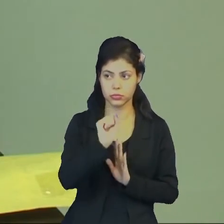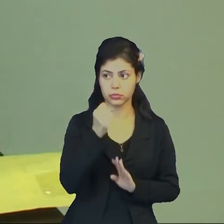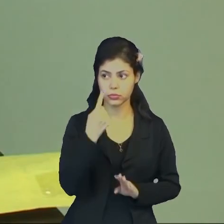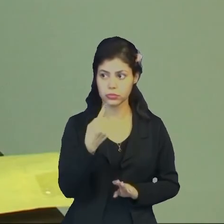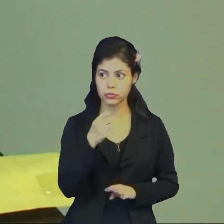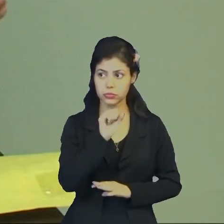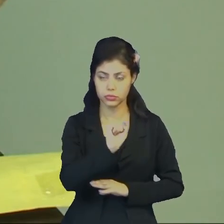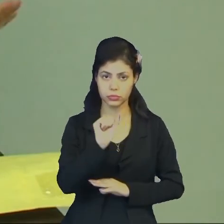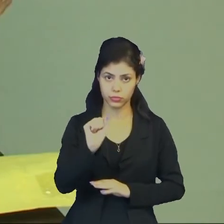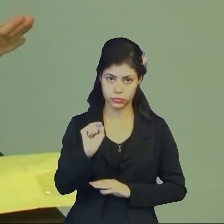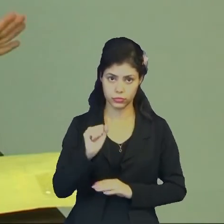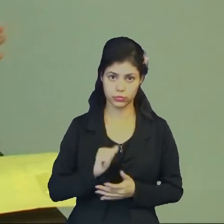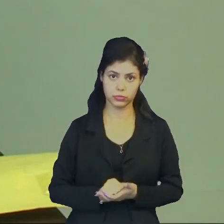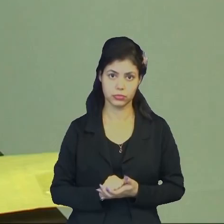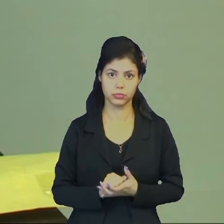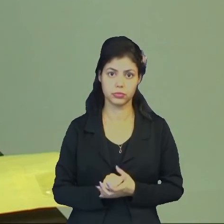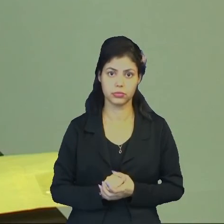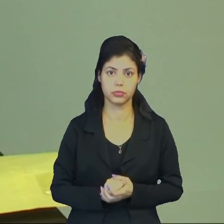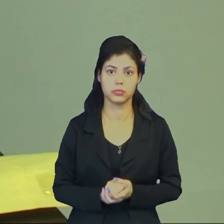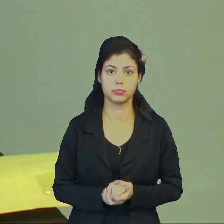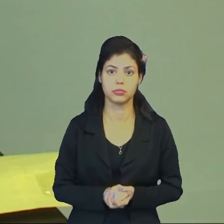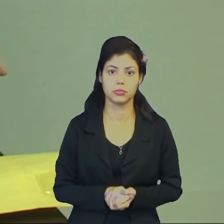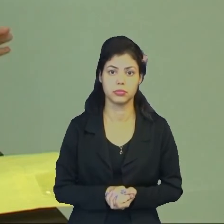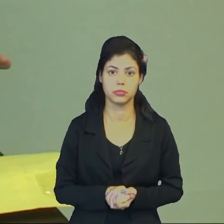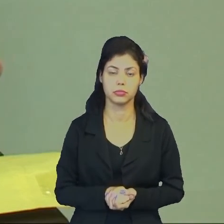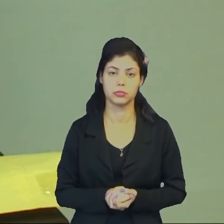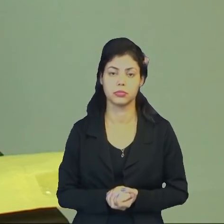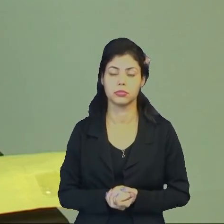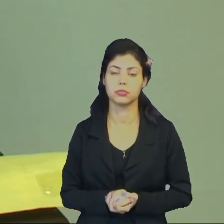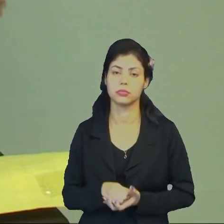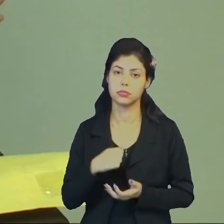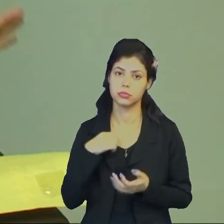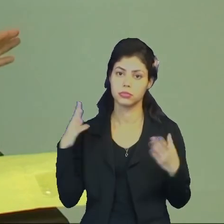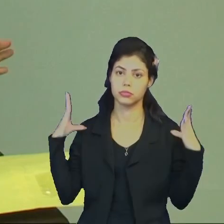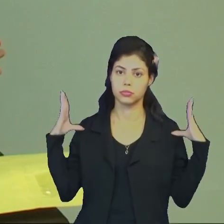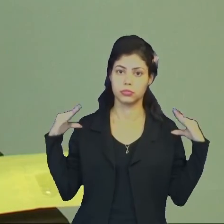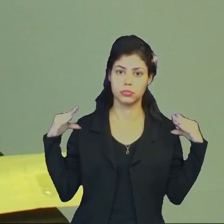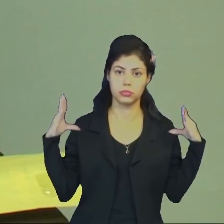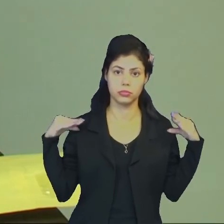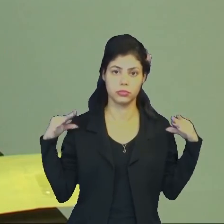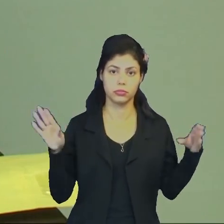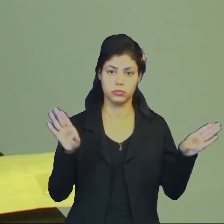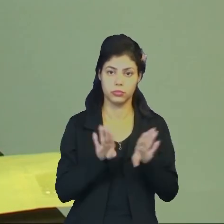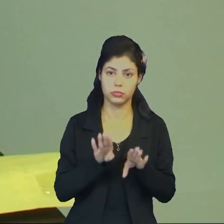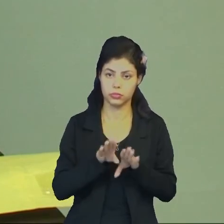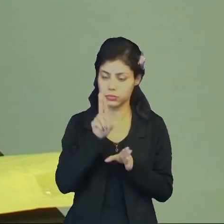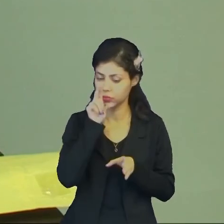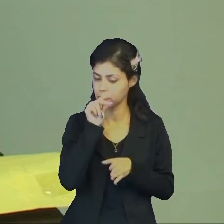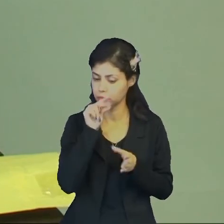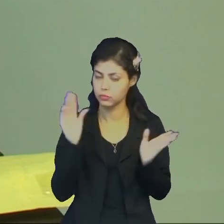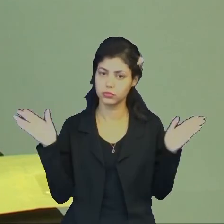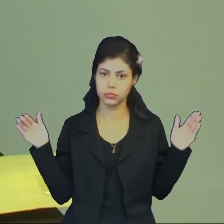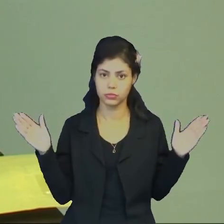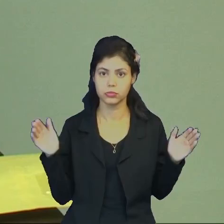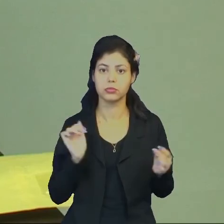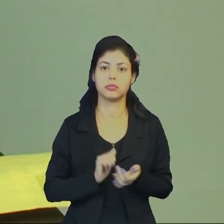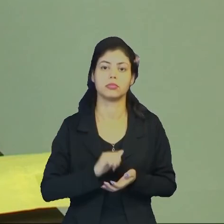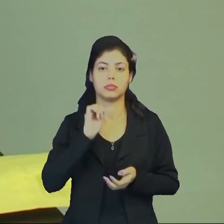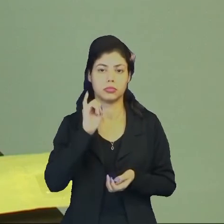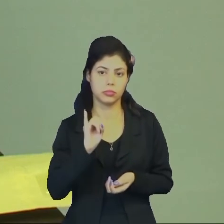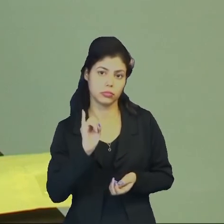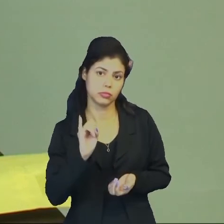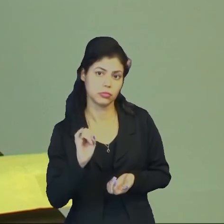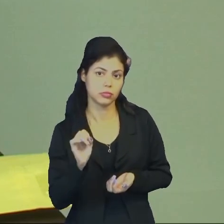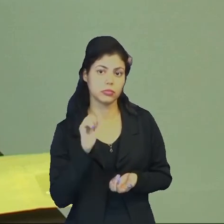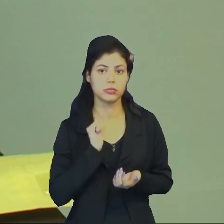só, fica asa, né? Que o anjo usa para... O anjo tem, o pássaro voa. Mas se eu colocar dois S, eu estou falando sobre o ato